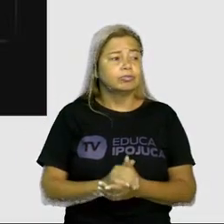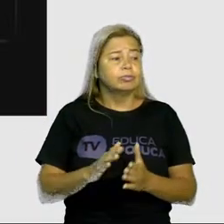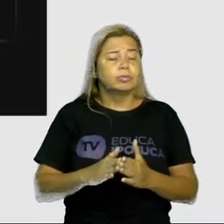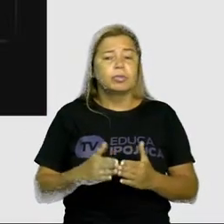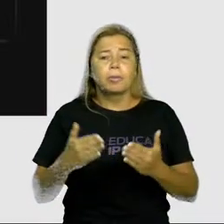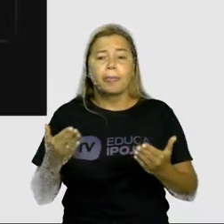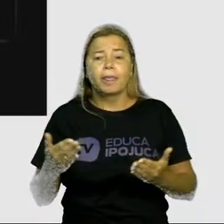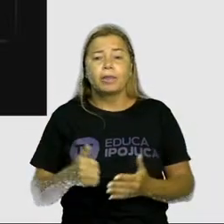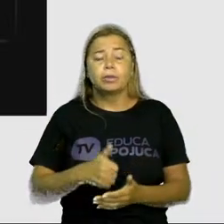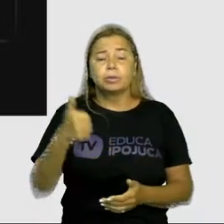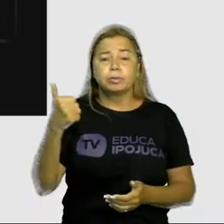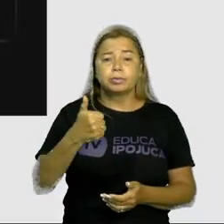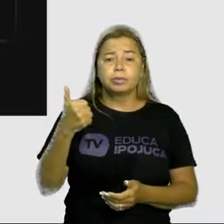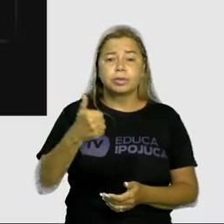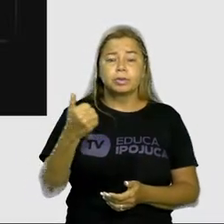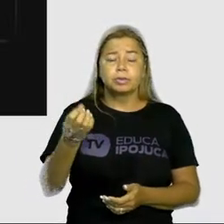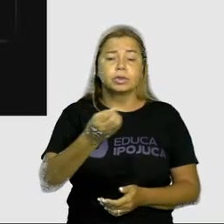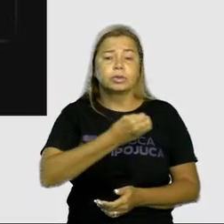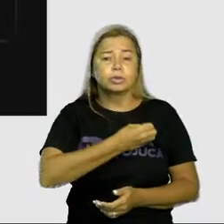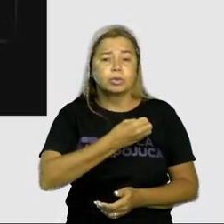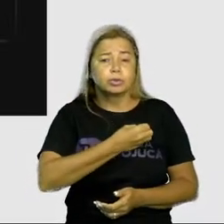que o primeiro deles é